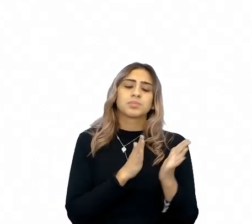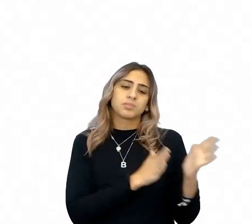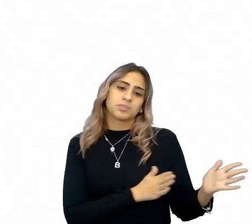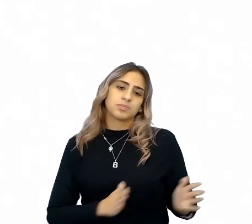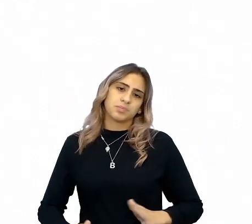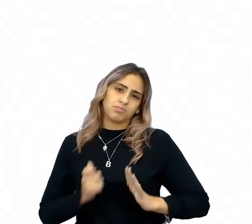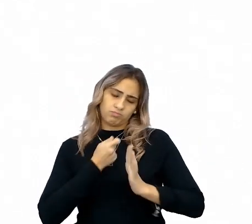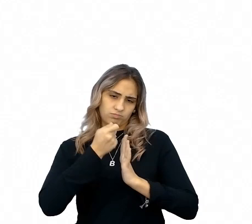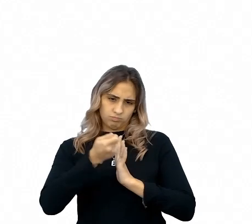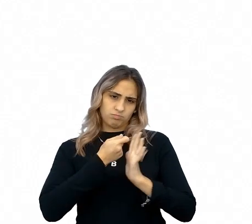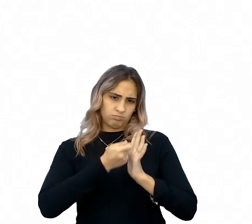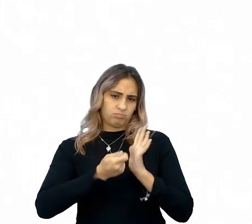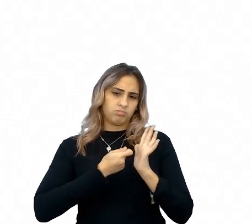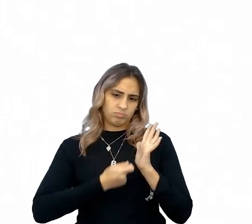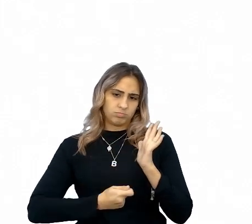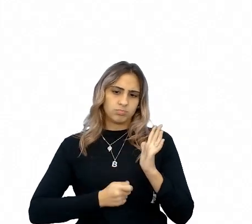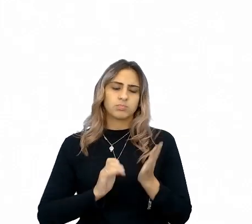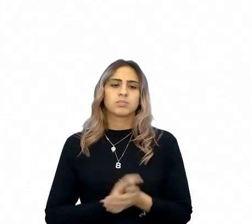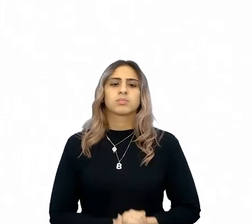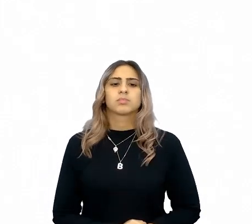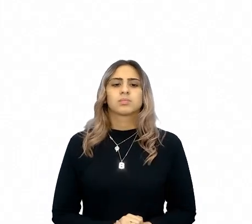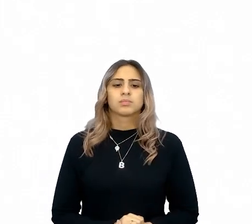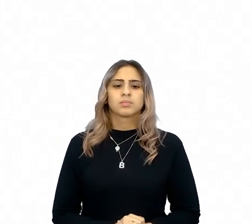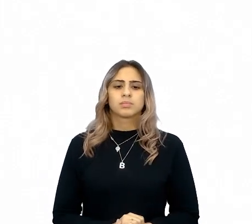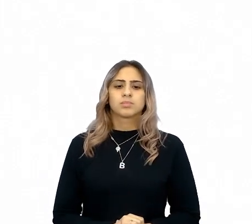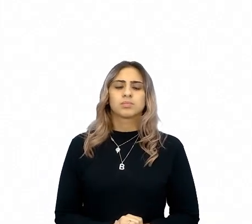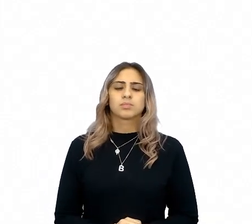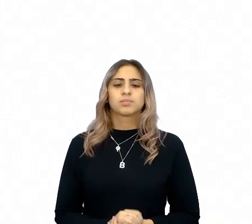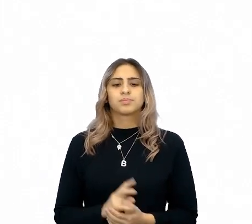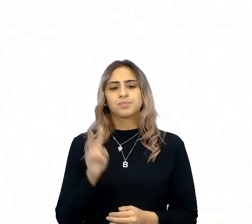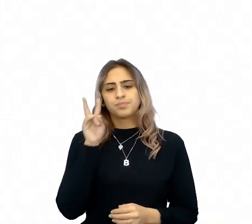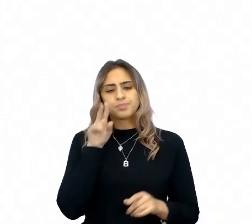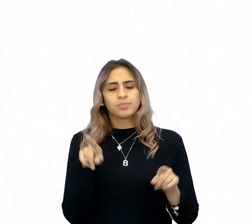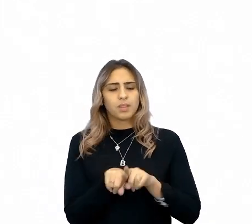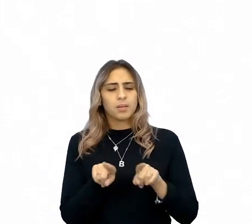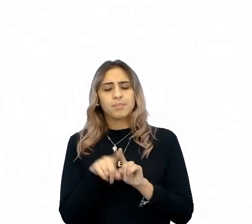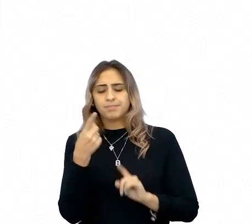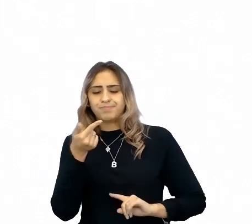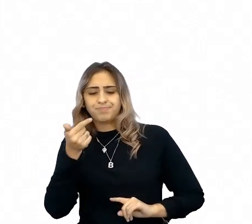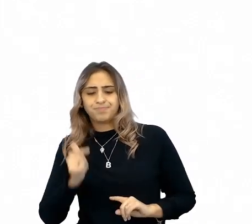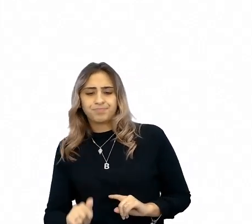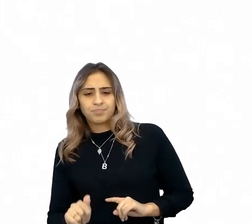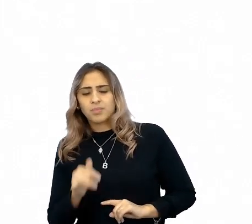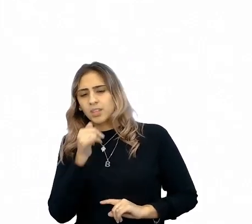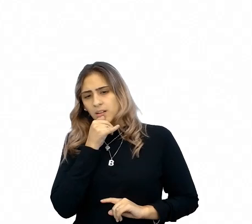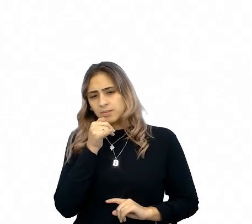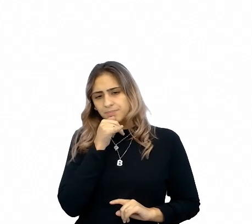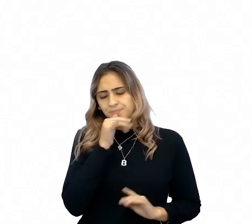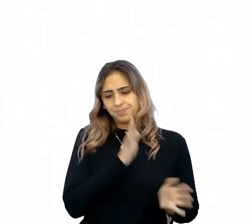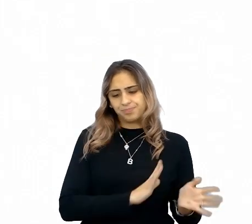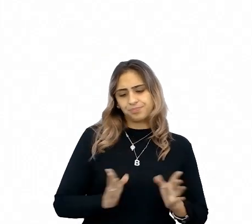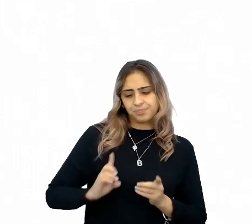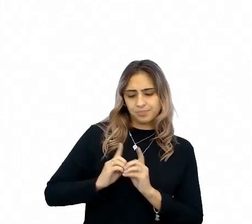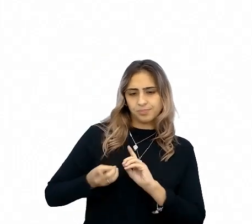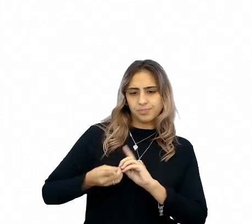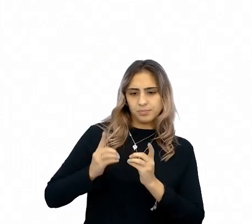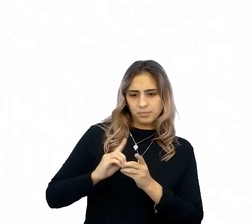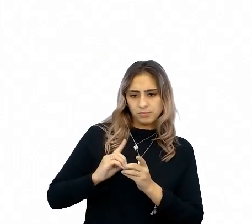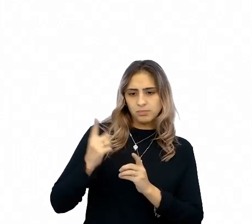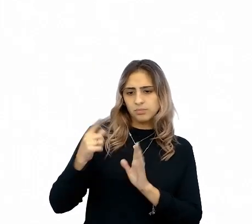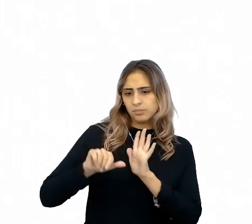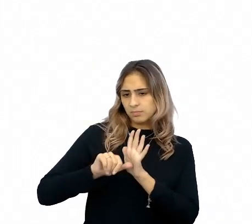produção escrita. Vemos, pois, também, mais uma vez, a exemplo das sequências didáticas do